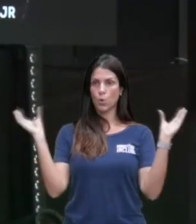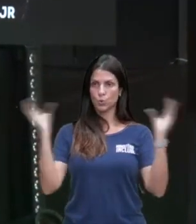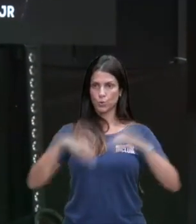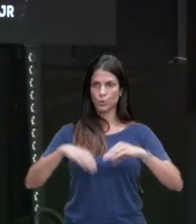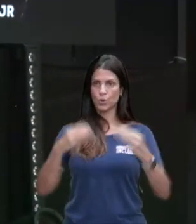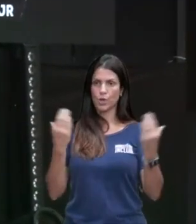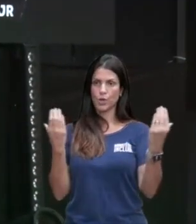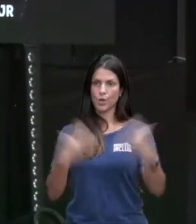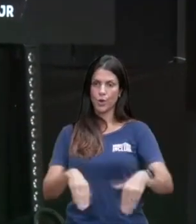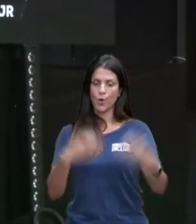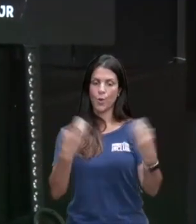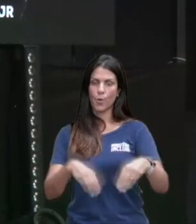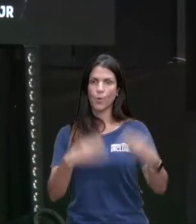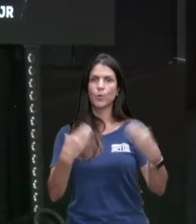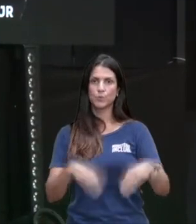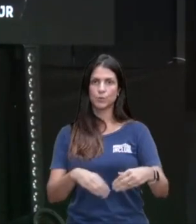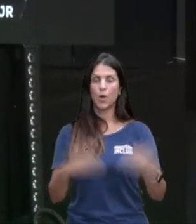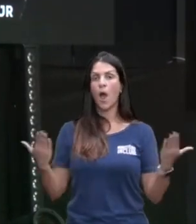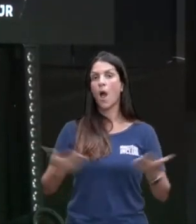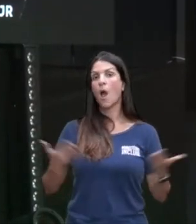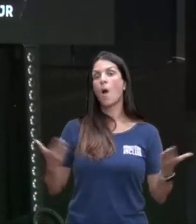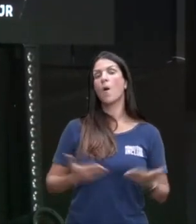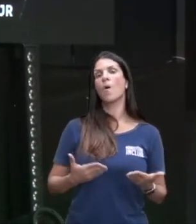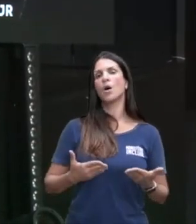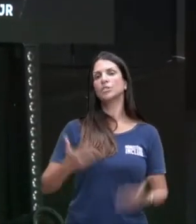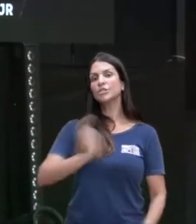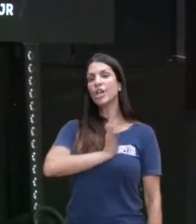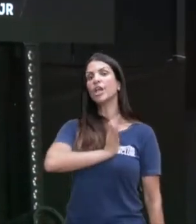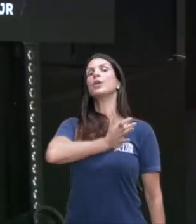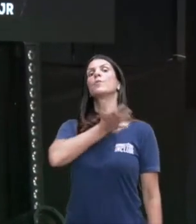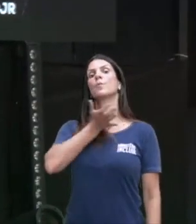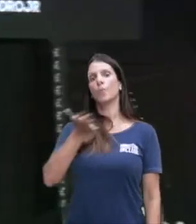miserável Rico o rico